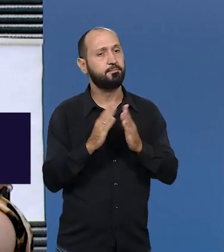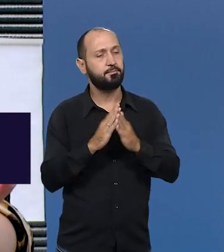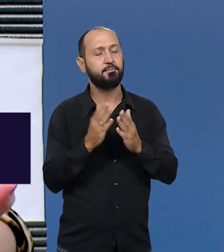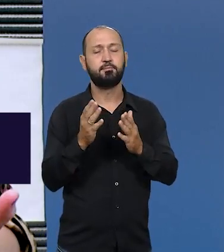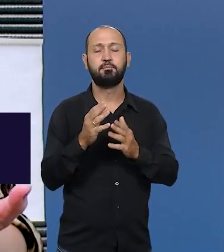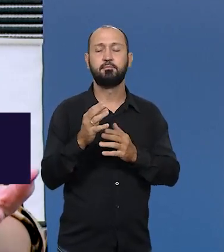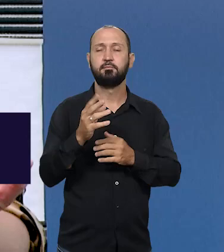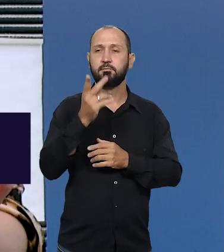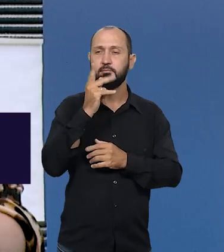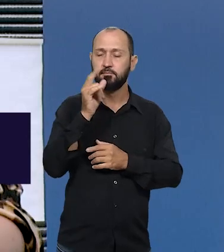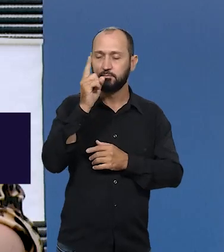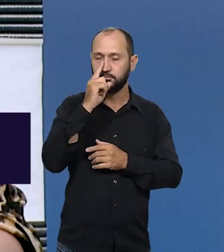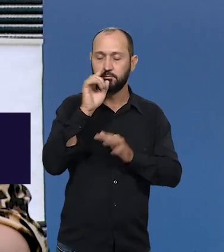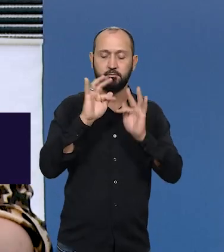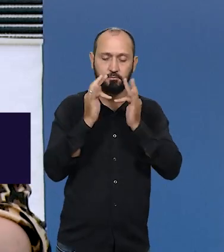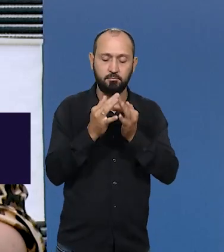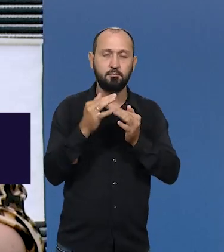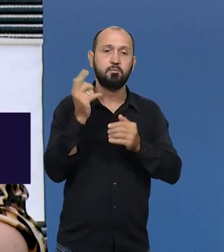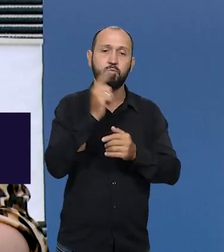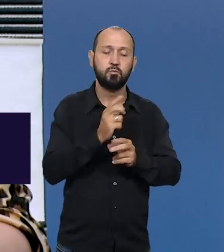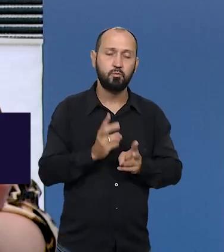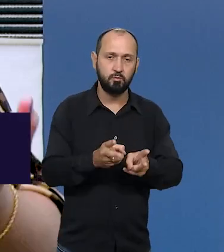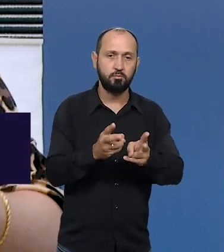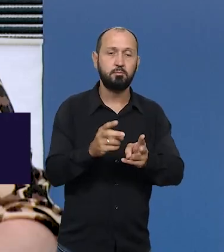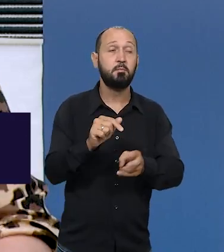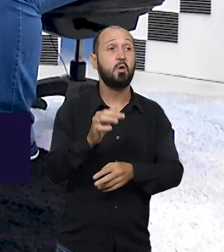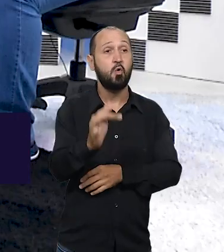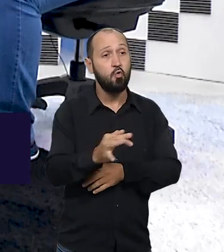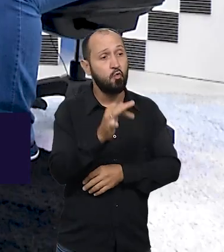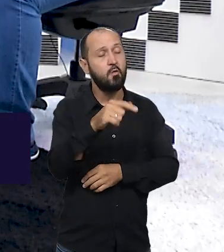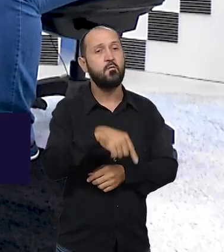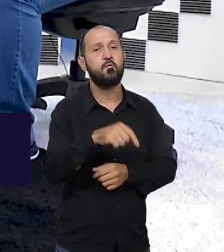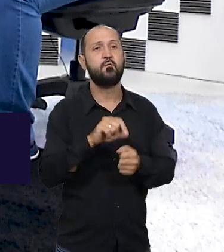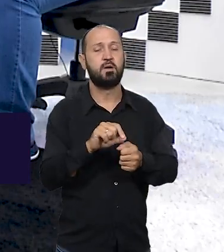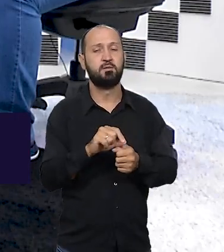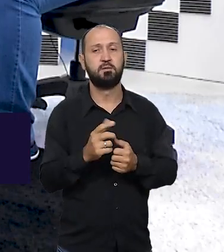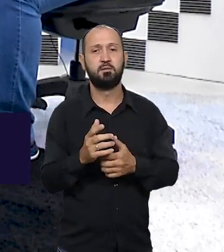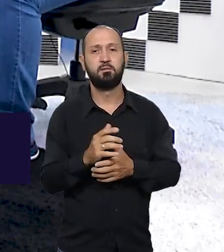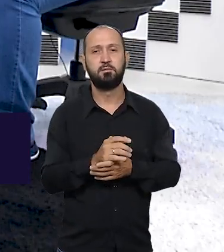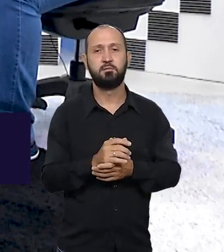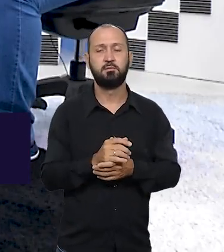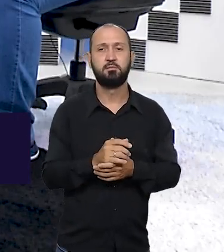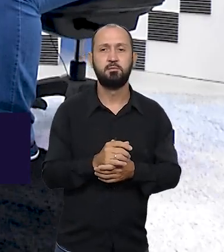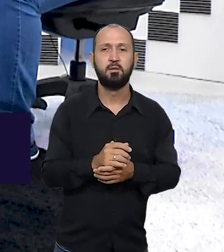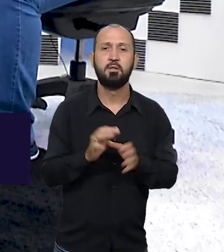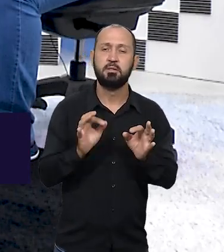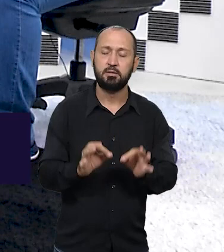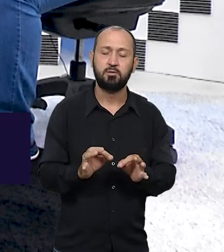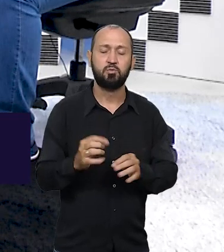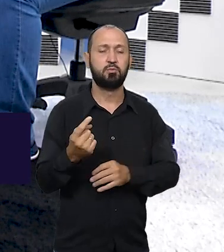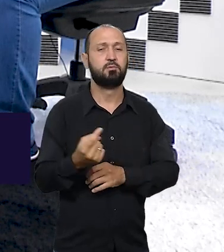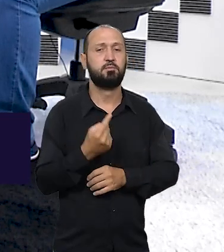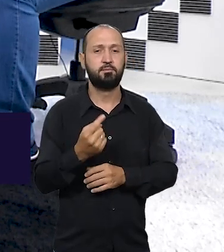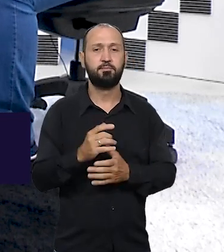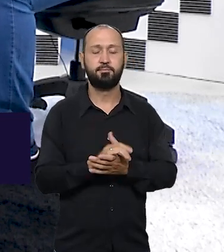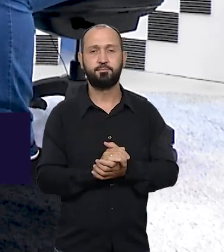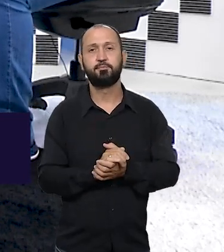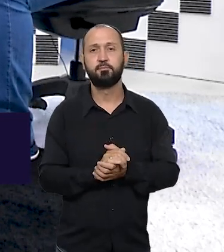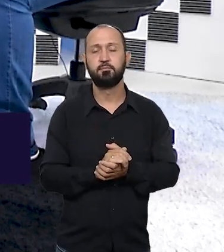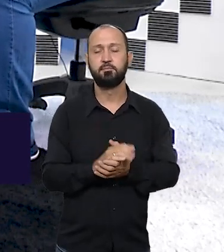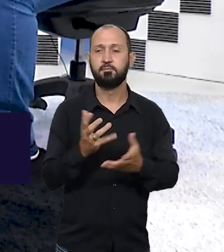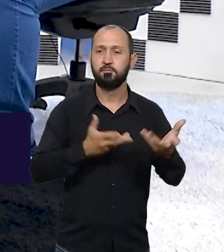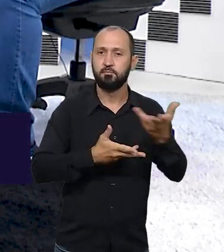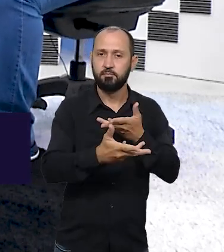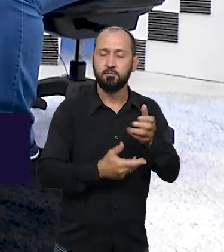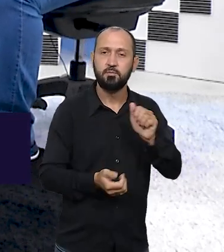os pais continuem persistindo nessa atividade para que um dia ele consiga fazer isso de forma adequada e sozinho. né?